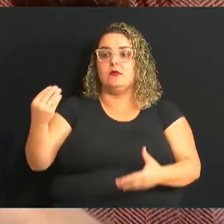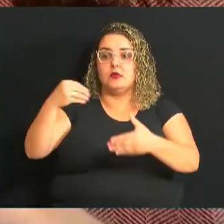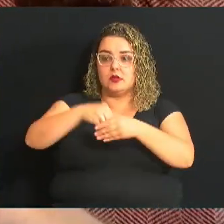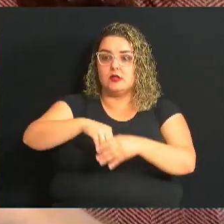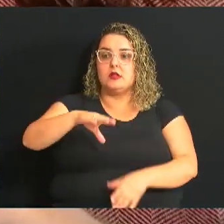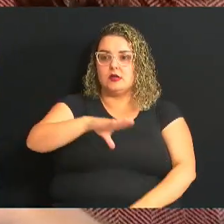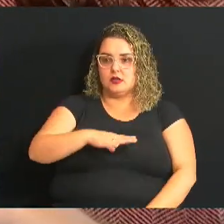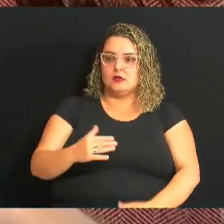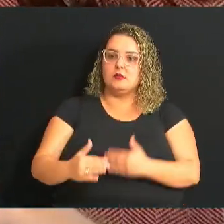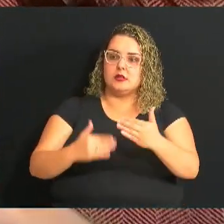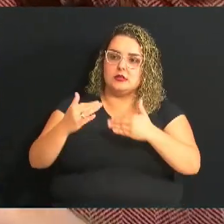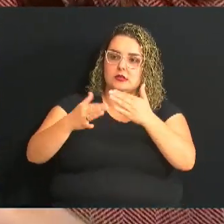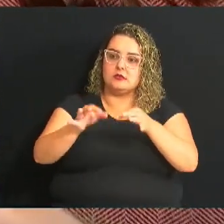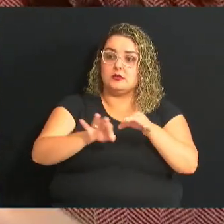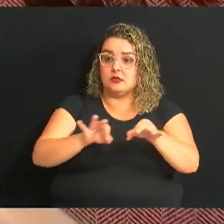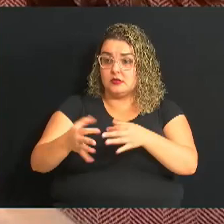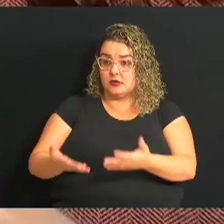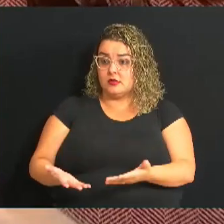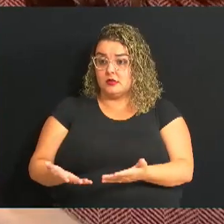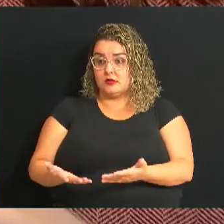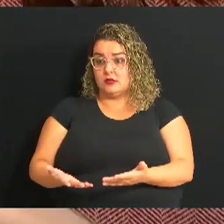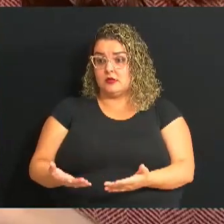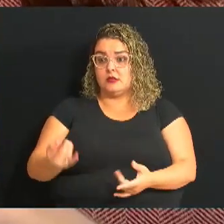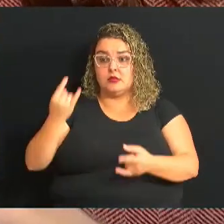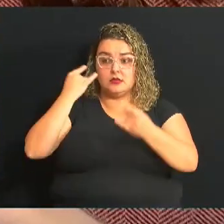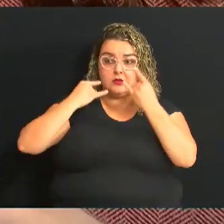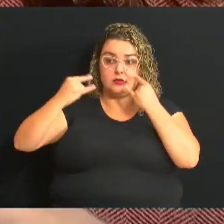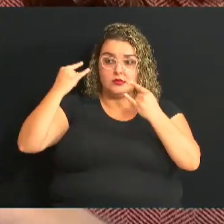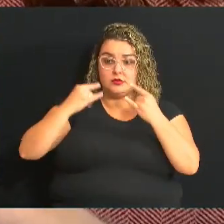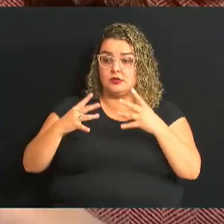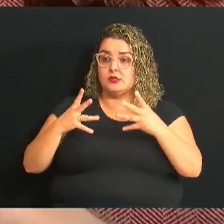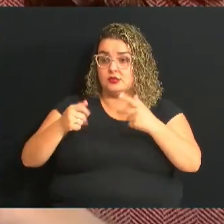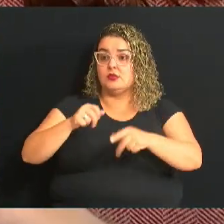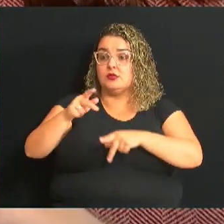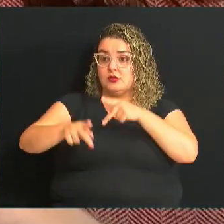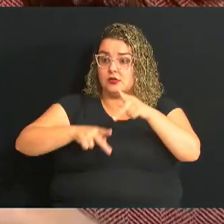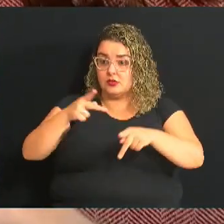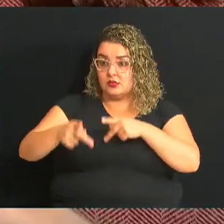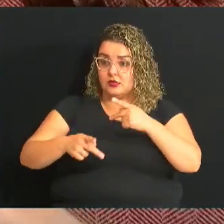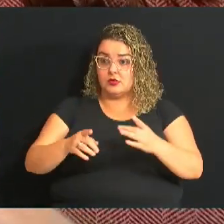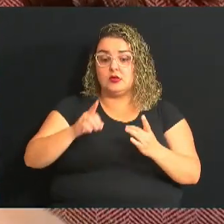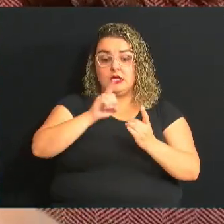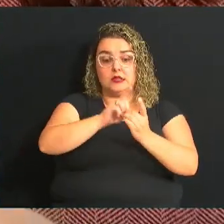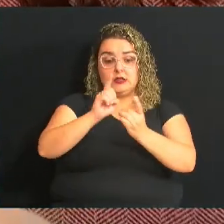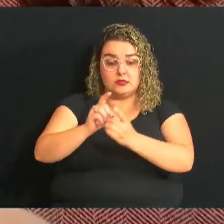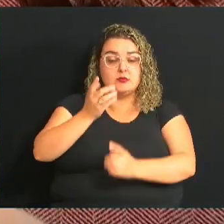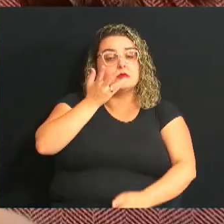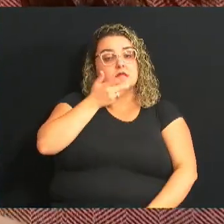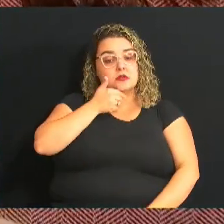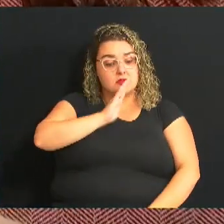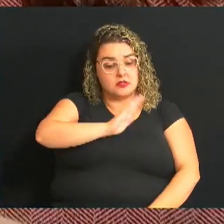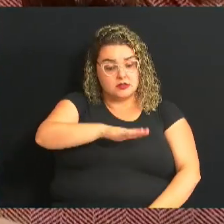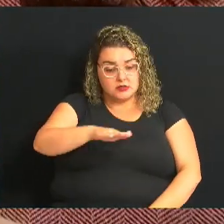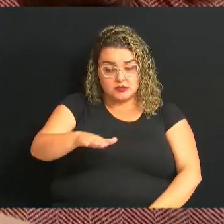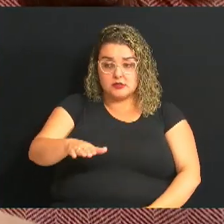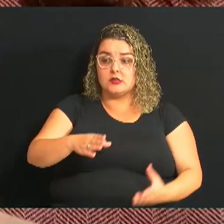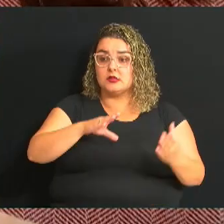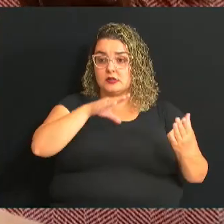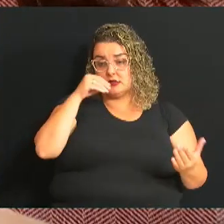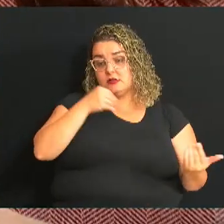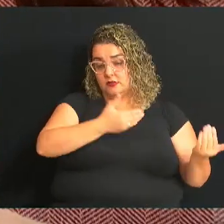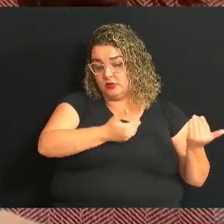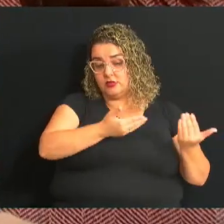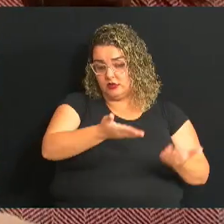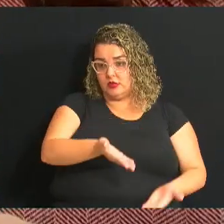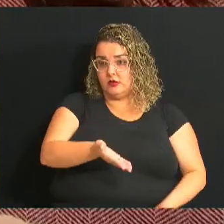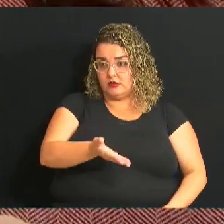esses projetos que são de interesse de toda a população, que é atendimento de nossas crianças e adolescentes pelas OSCs, né,